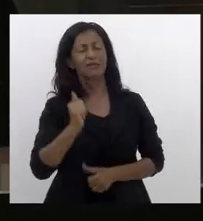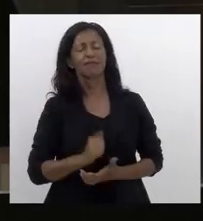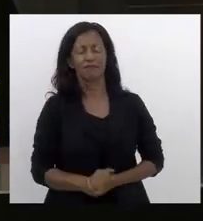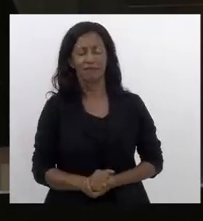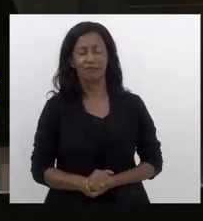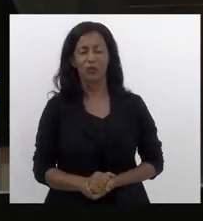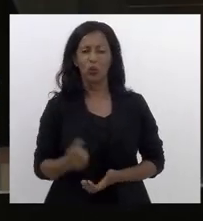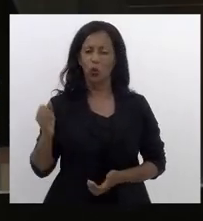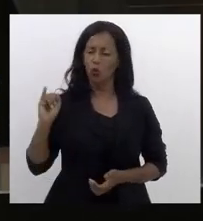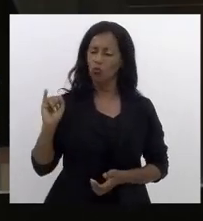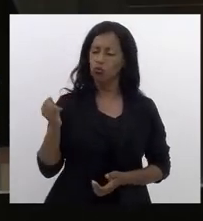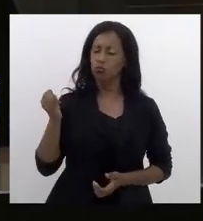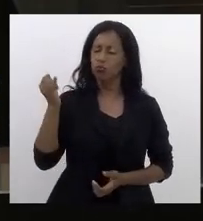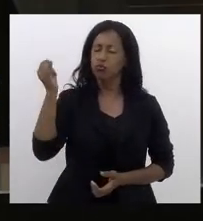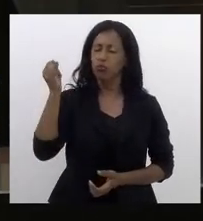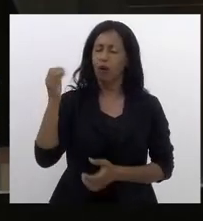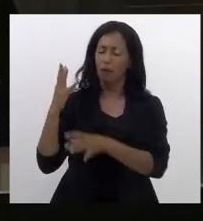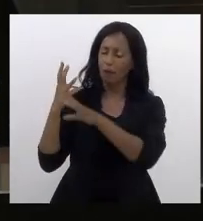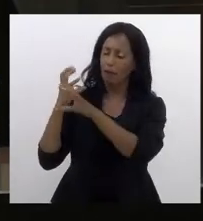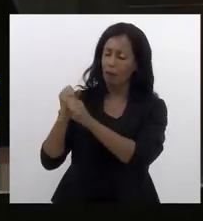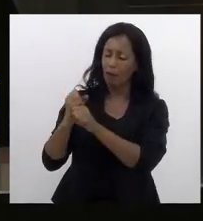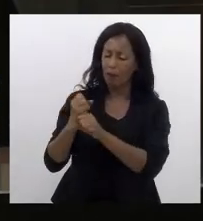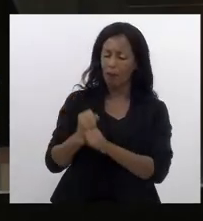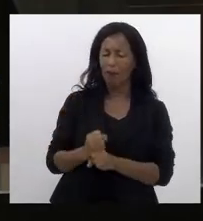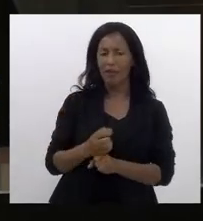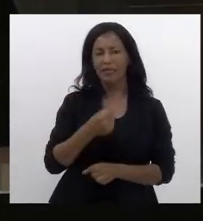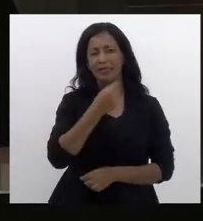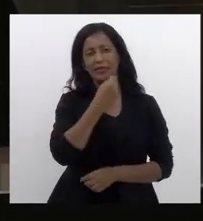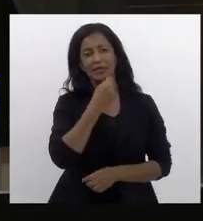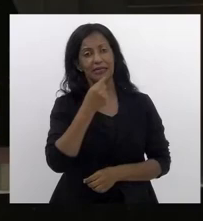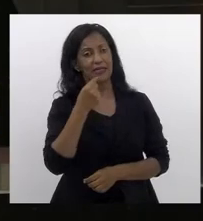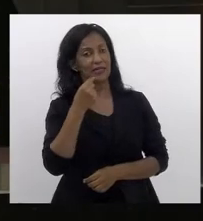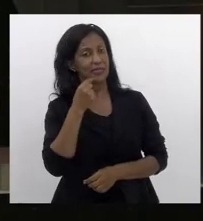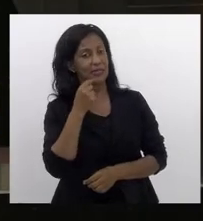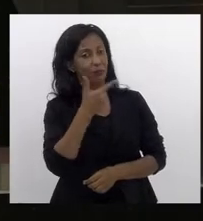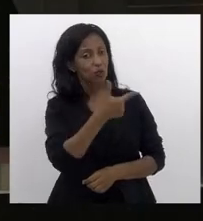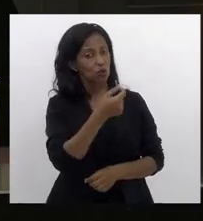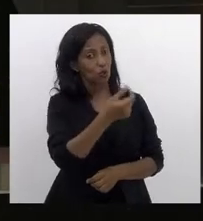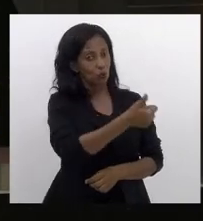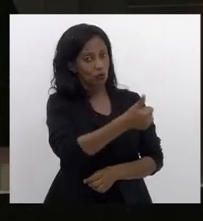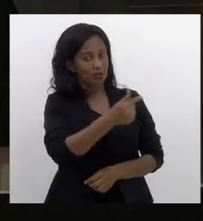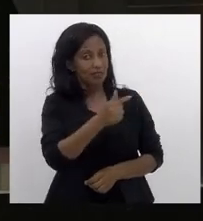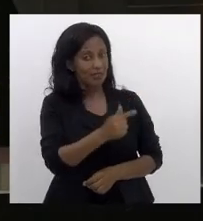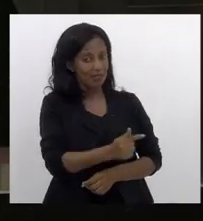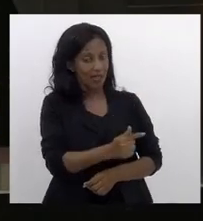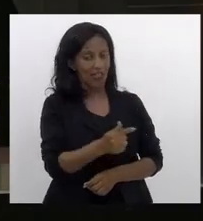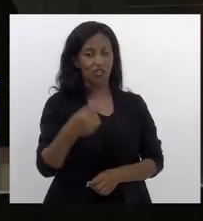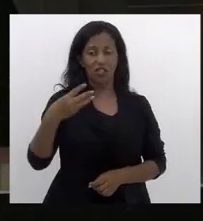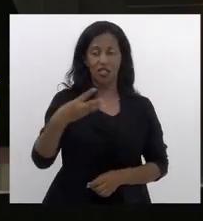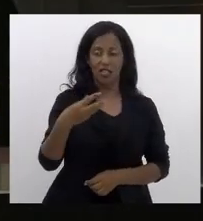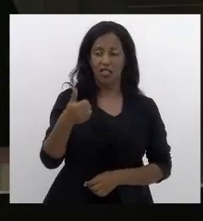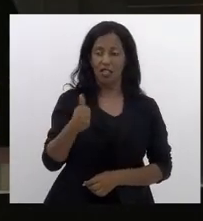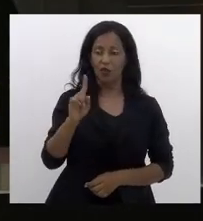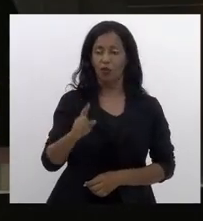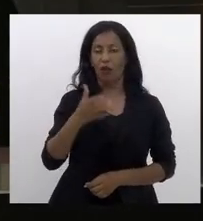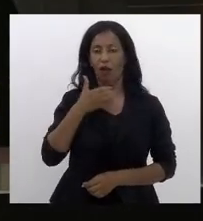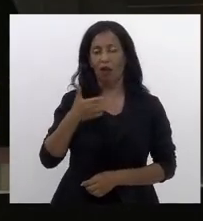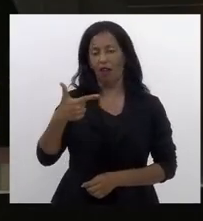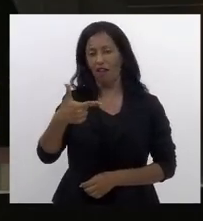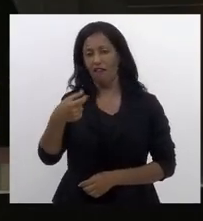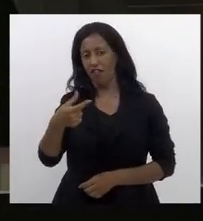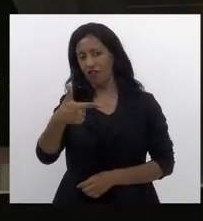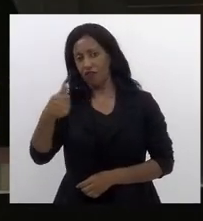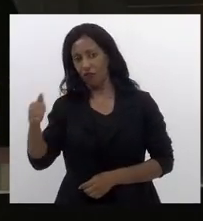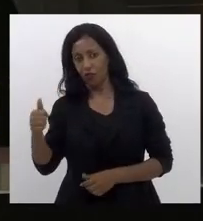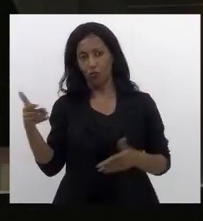A inflação acumulada entre setembro de 21 e setembro de 17 e 31 de dezembro de 21